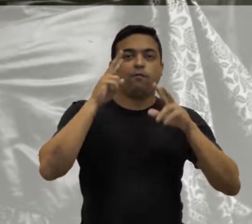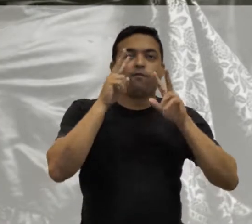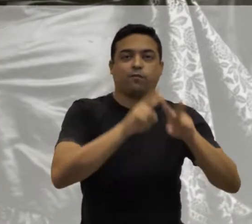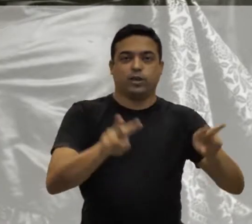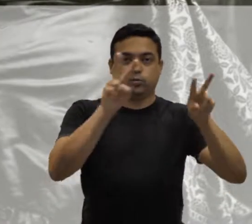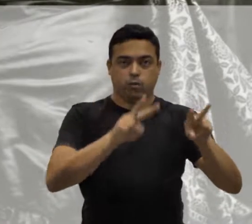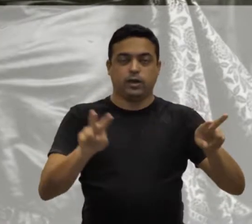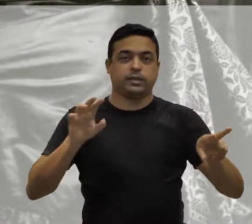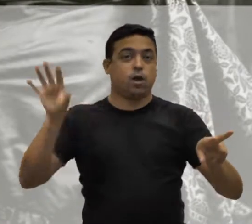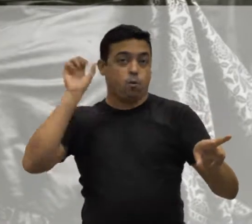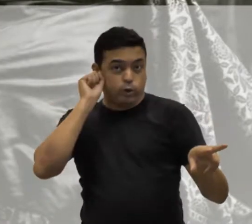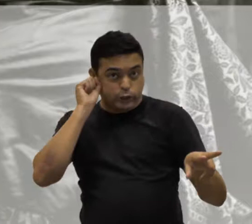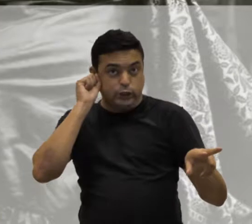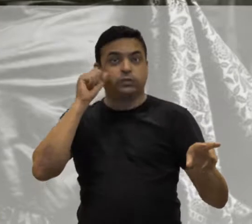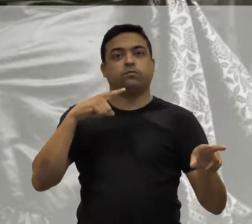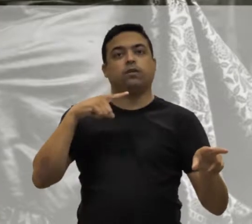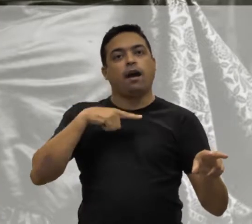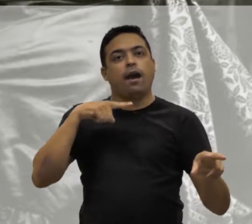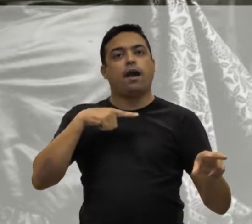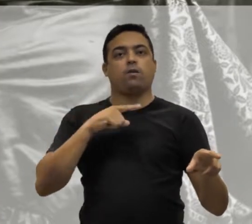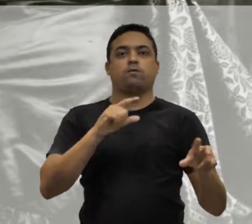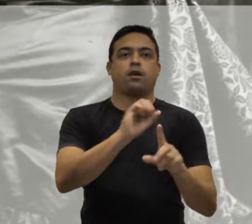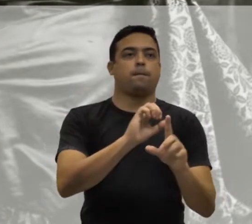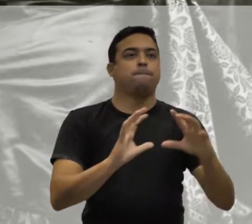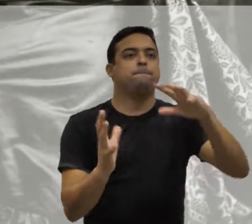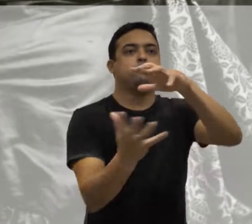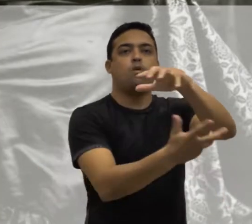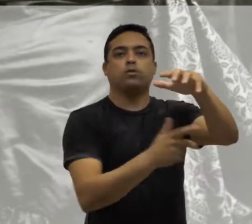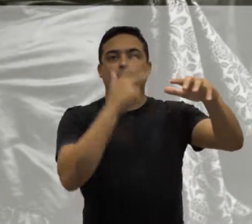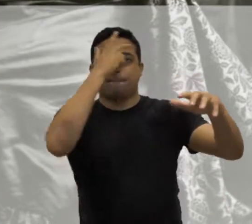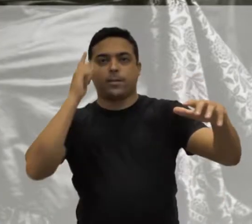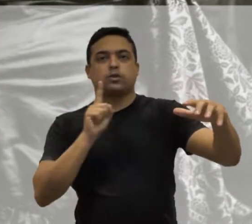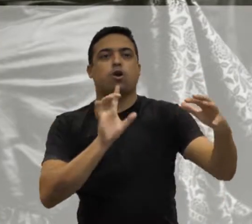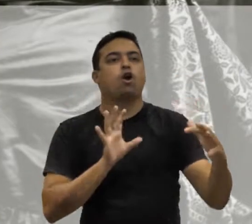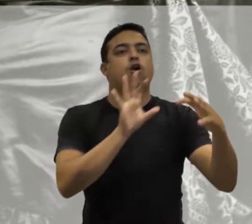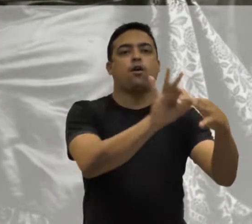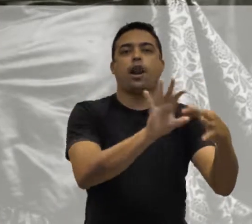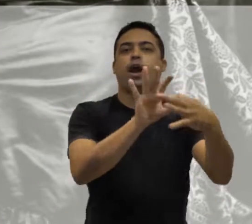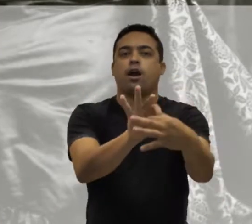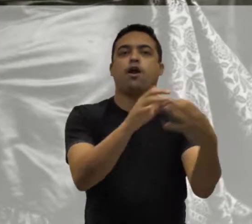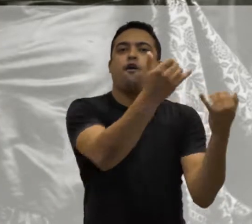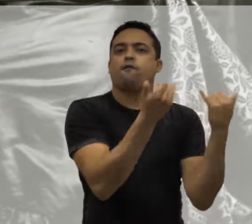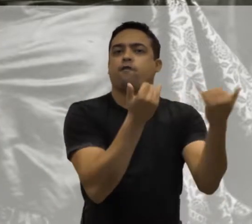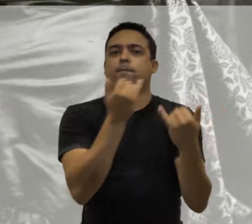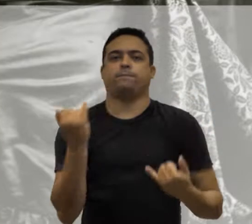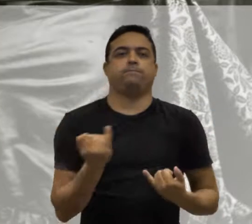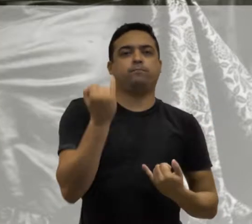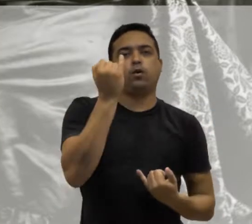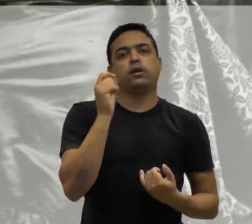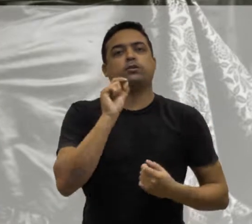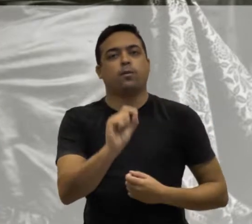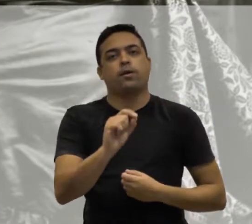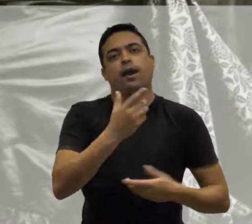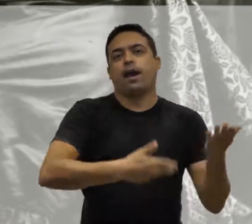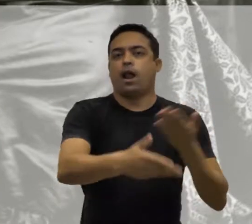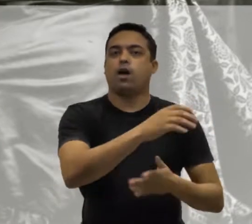e auditivos são responsáveis pela conexão das pessoas ao mundo, proporcionando-lhes informações importantes em